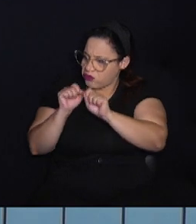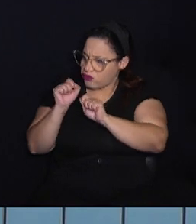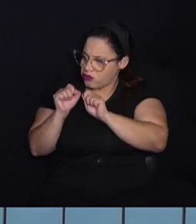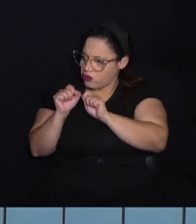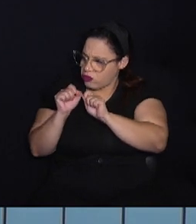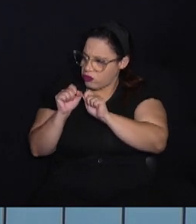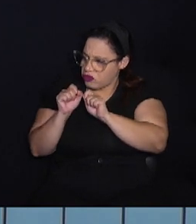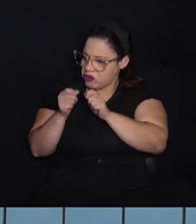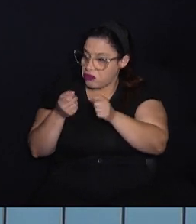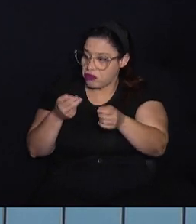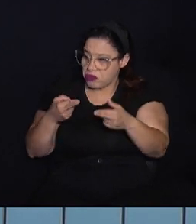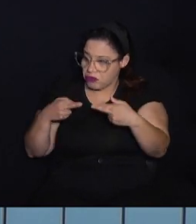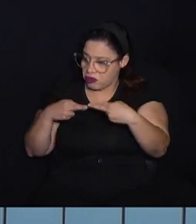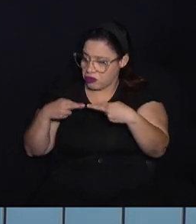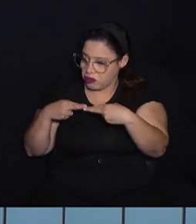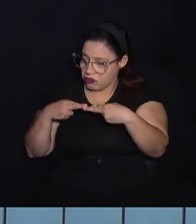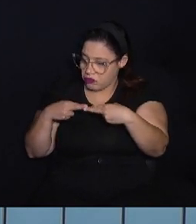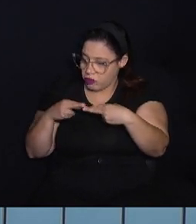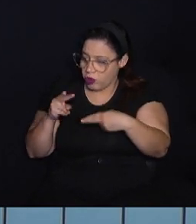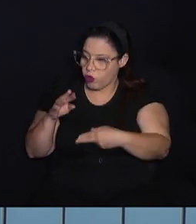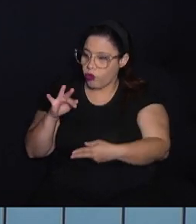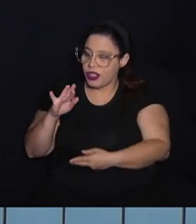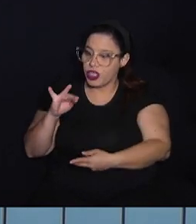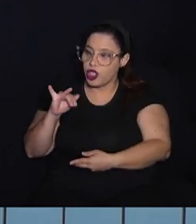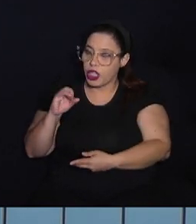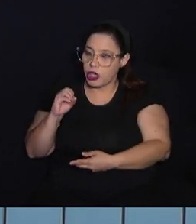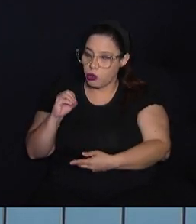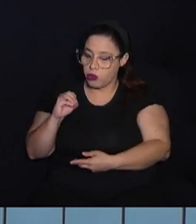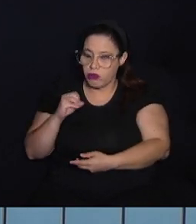tipo de relação deles com o vitiligo?